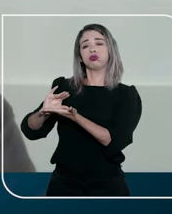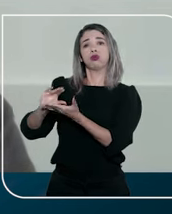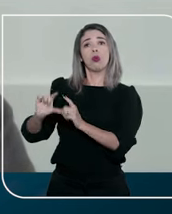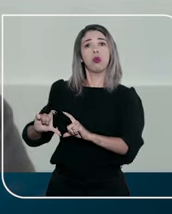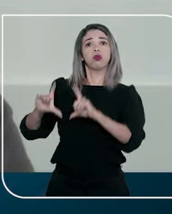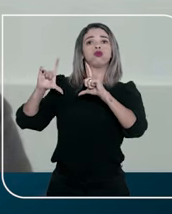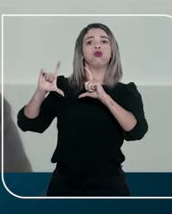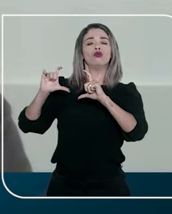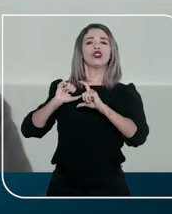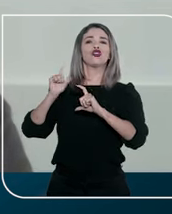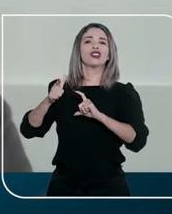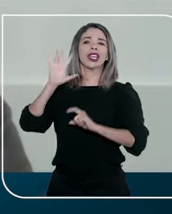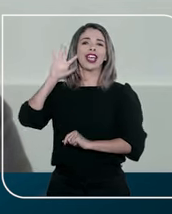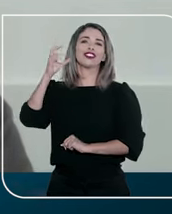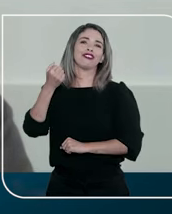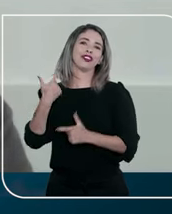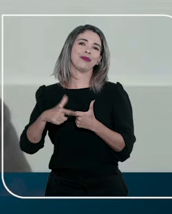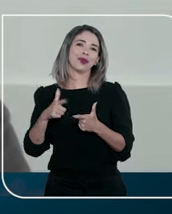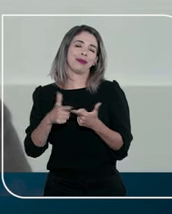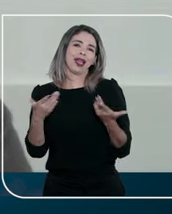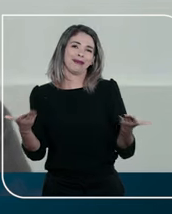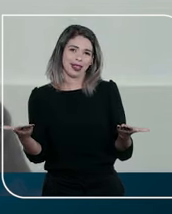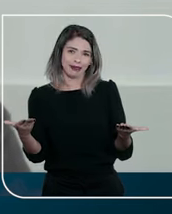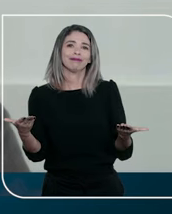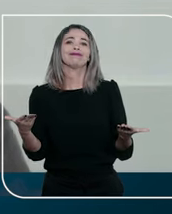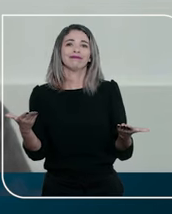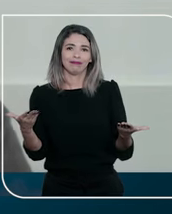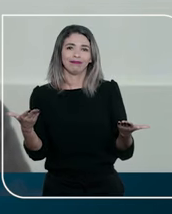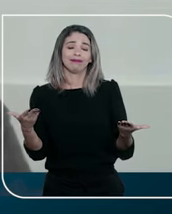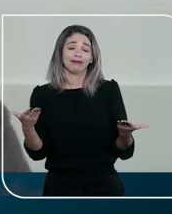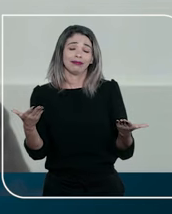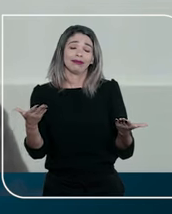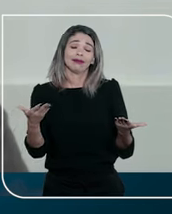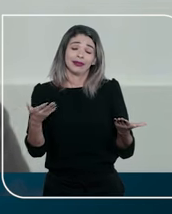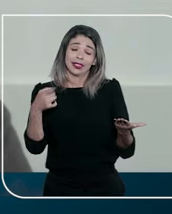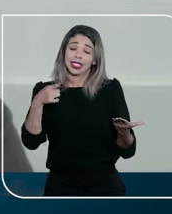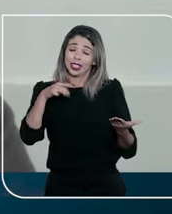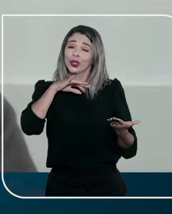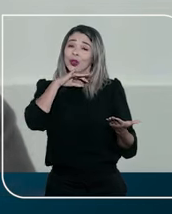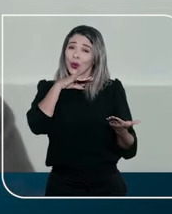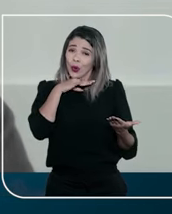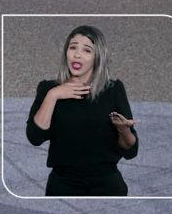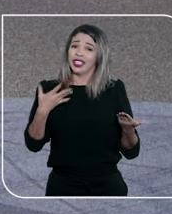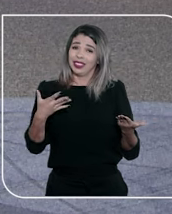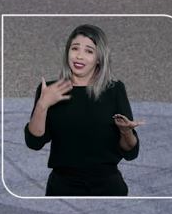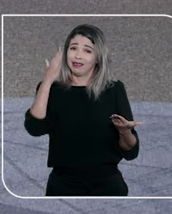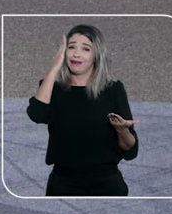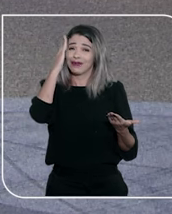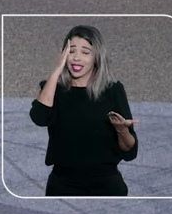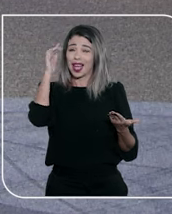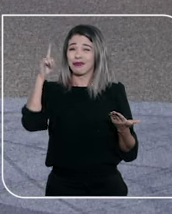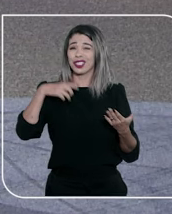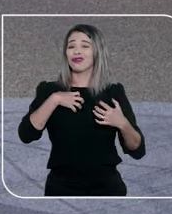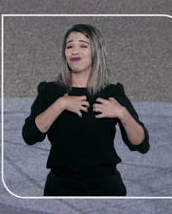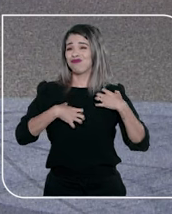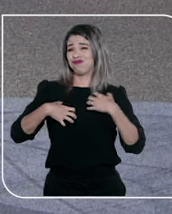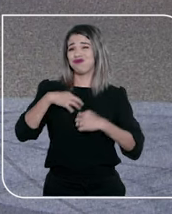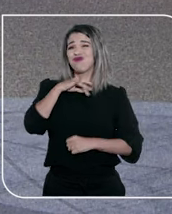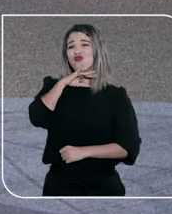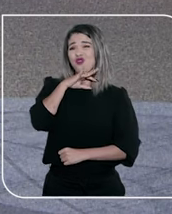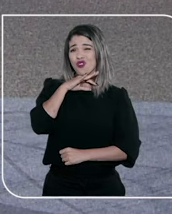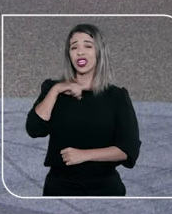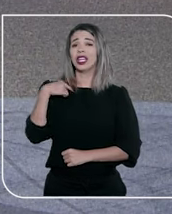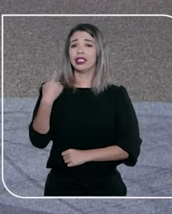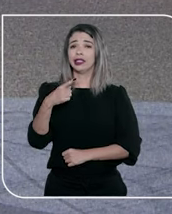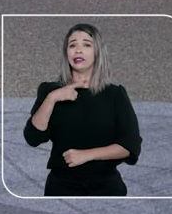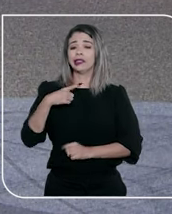isso de fato solucionar aquela questão imediatamente. Eu confesso, Fátima, que é uma frustração. Eu acho que nós temos um longo